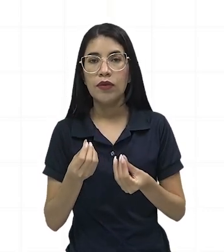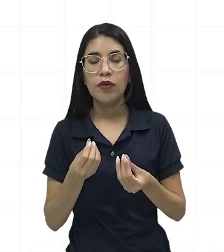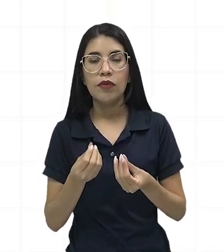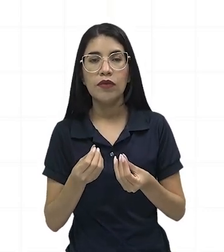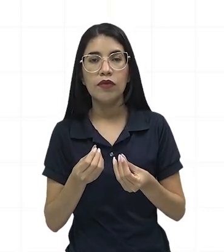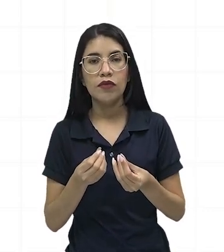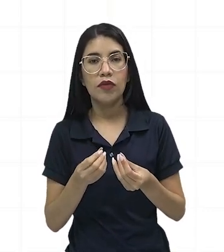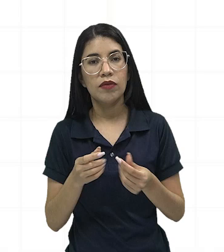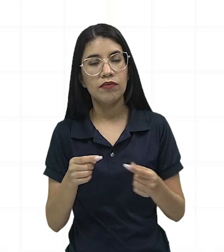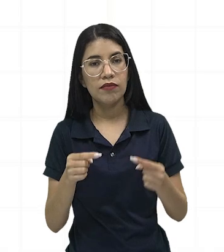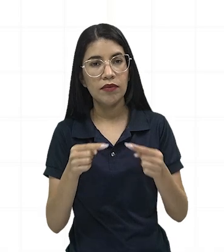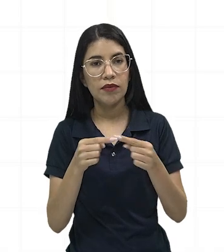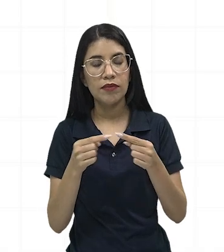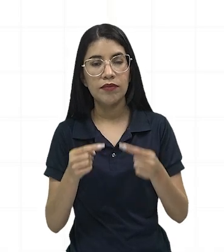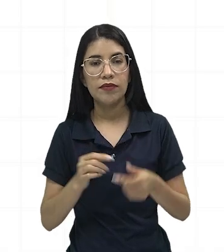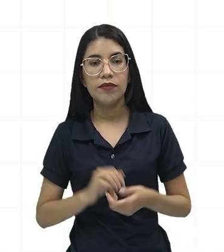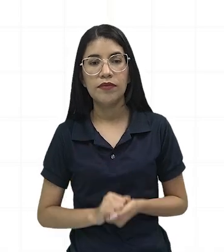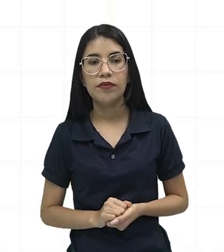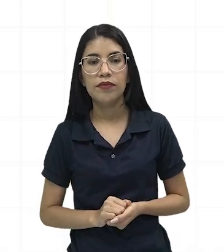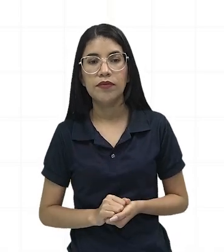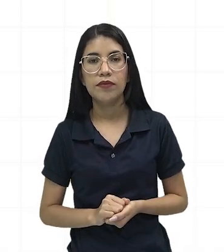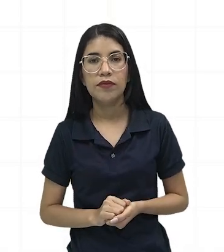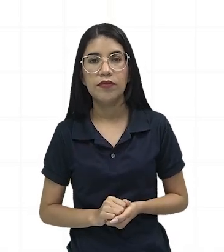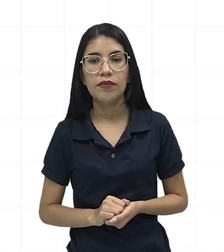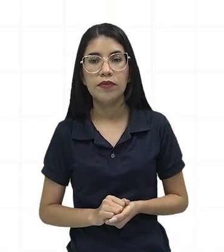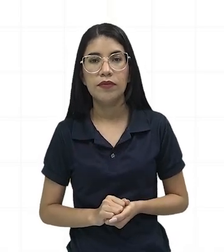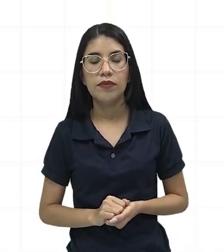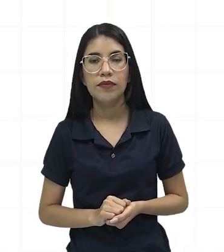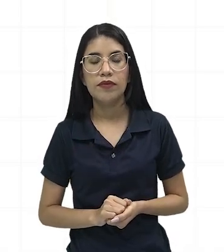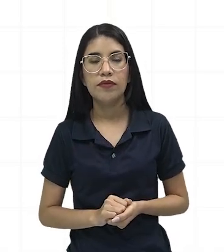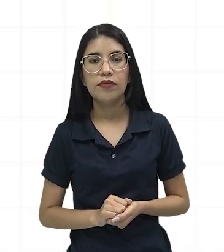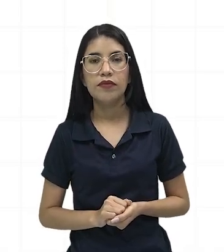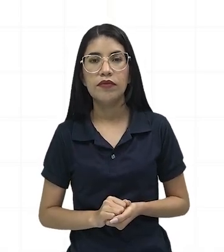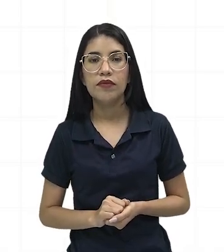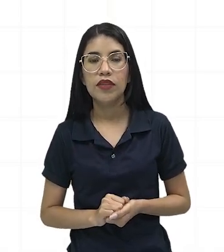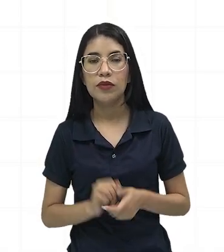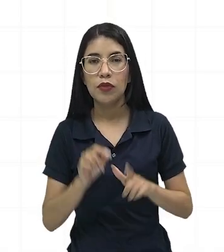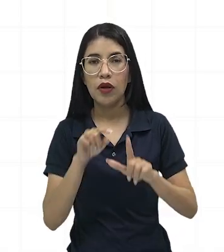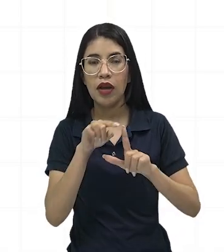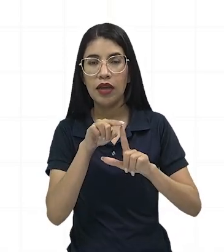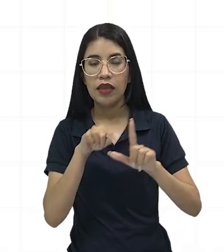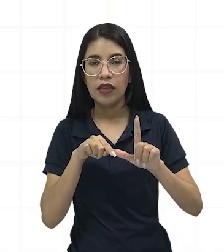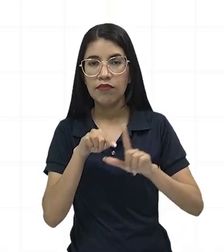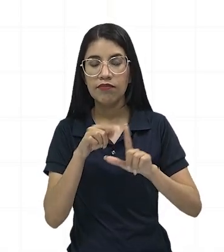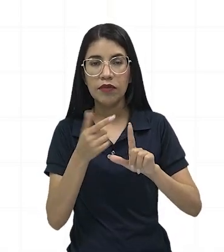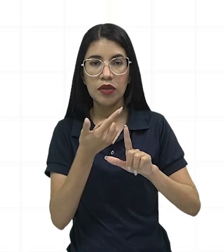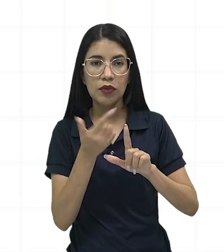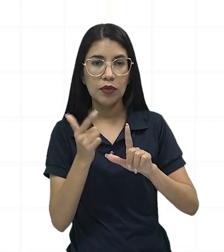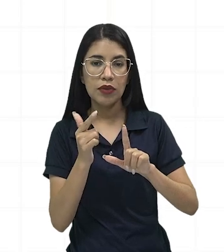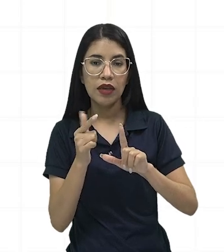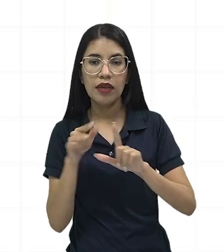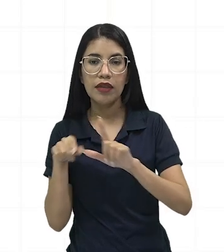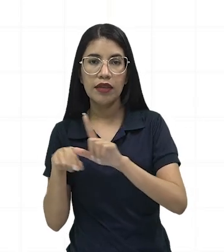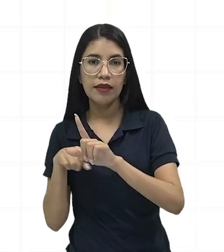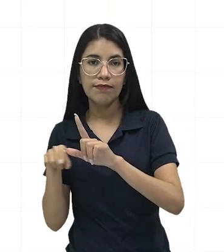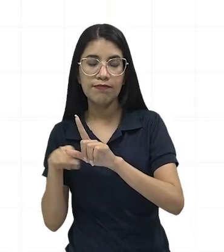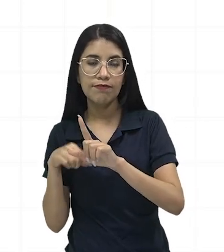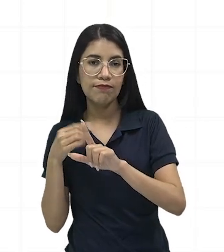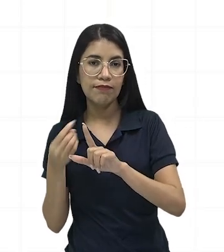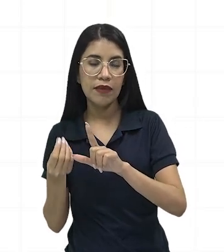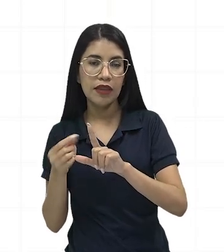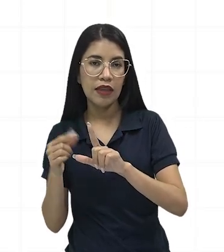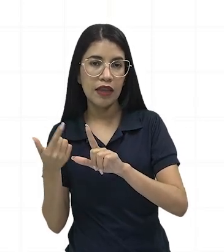não tendo a medida aqui, eu não posso colocar esse caso